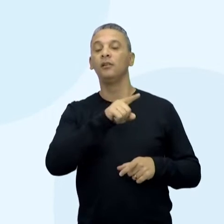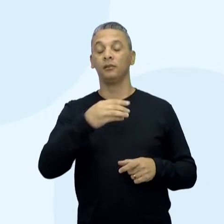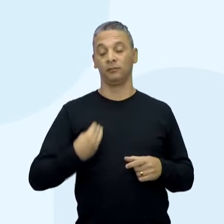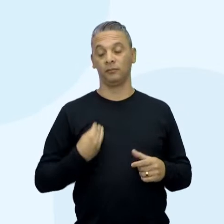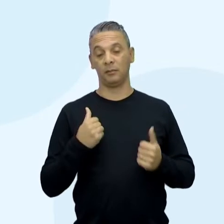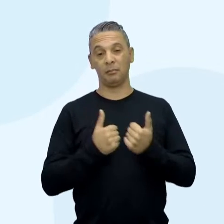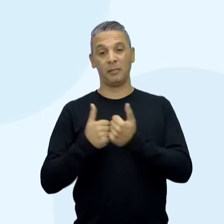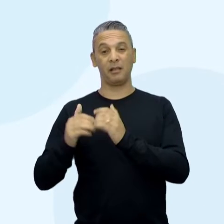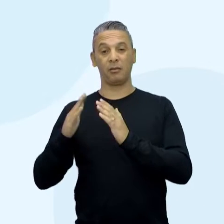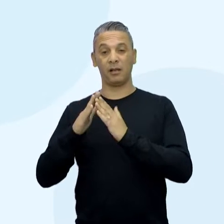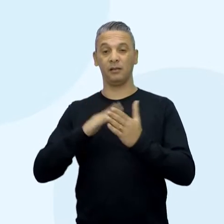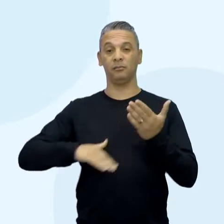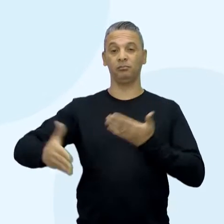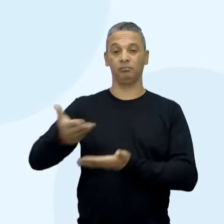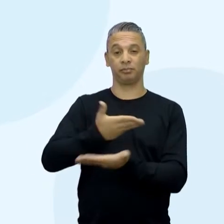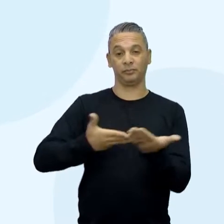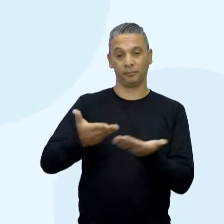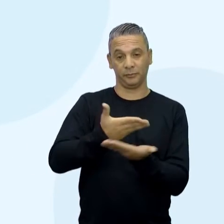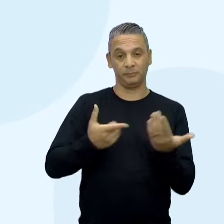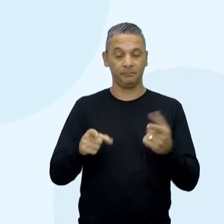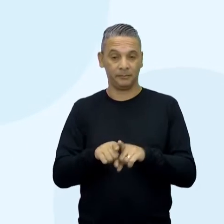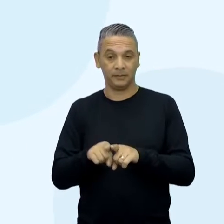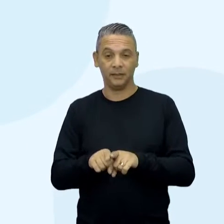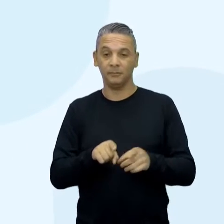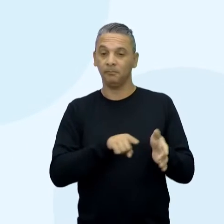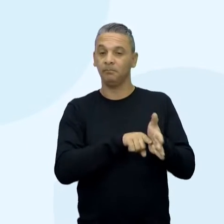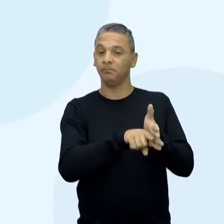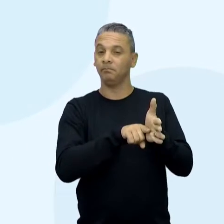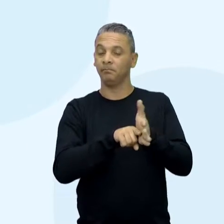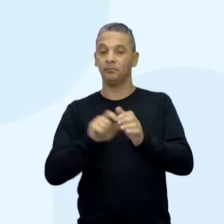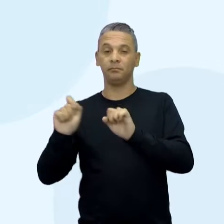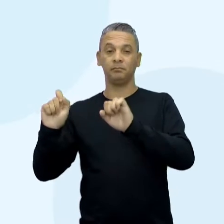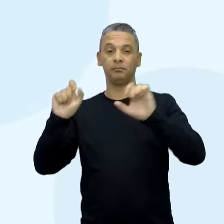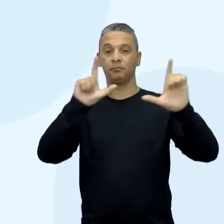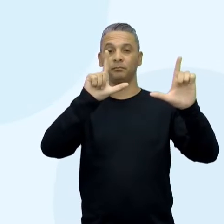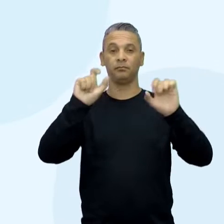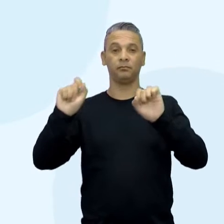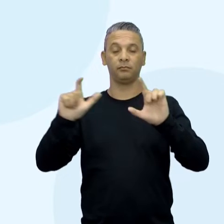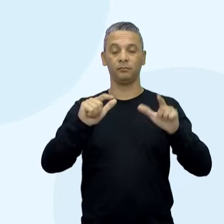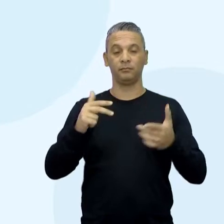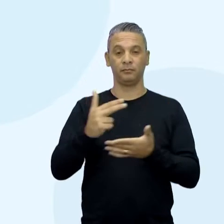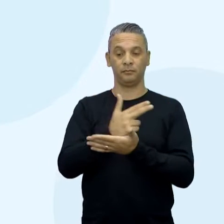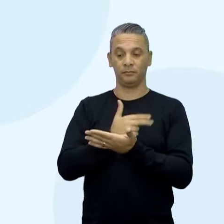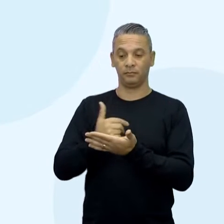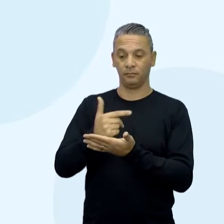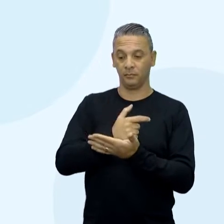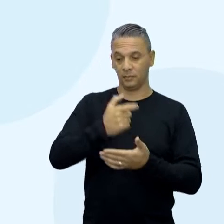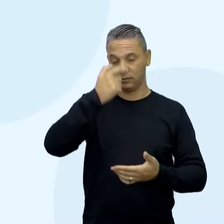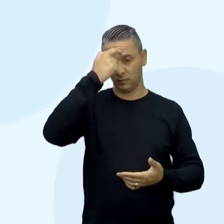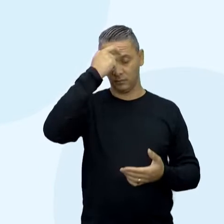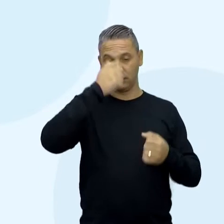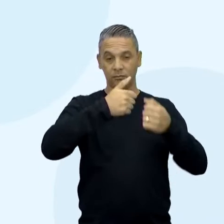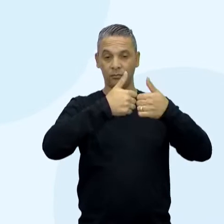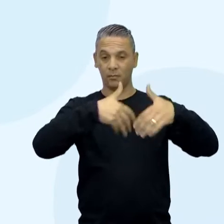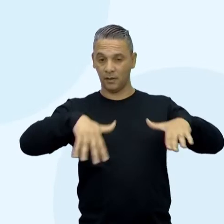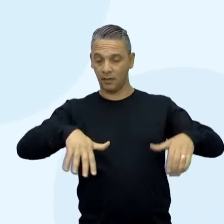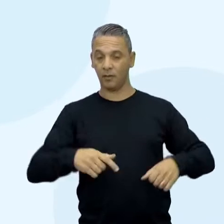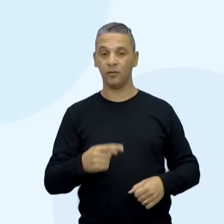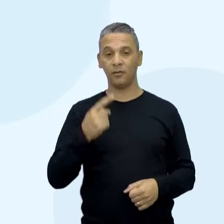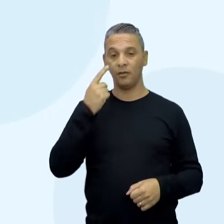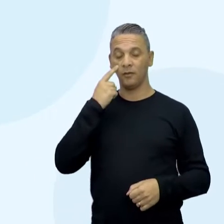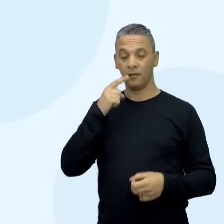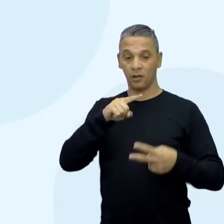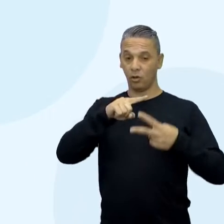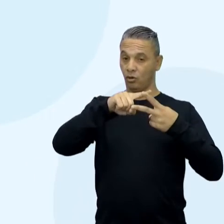vive, né? Onde você interage, por meio da análise de imagens e mapas mentais. Vamos rever rapidamente os